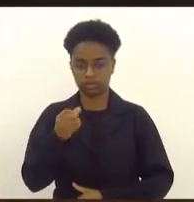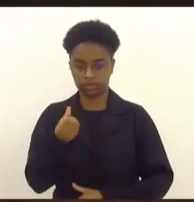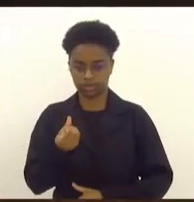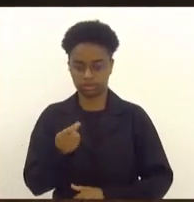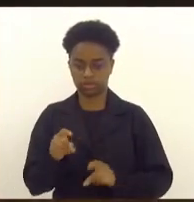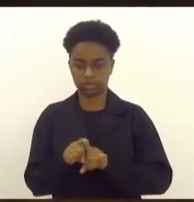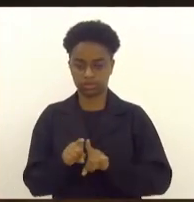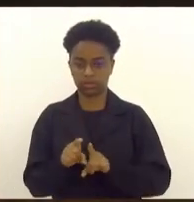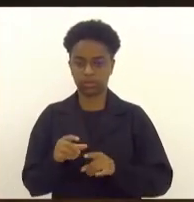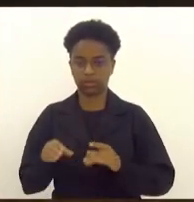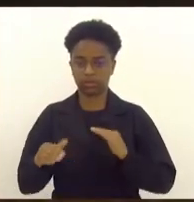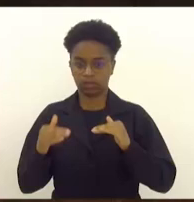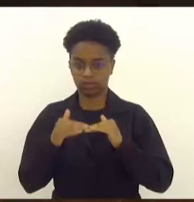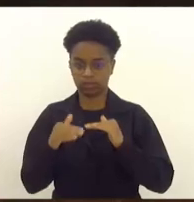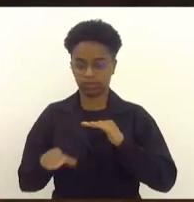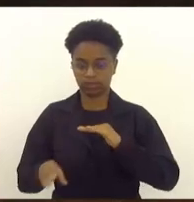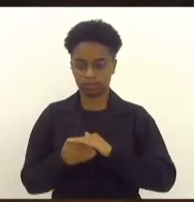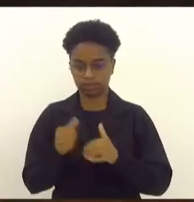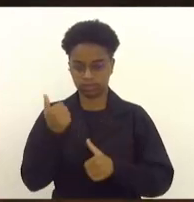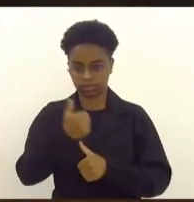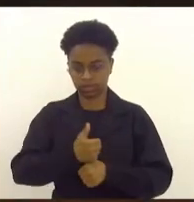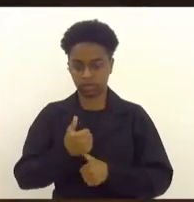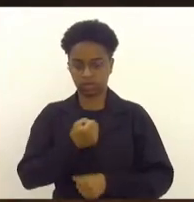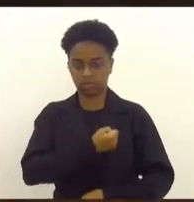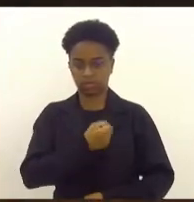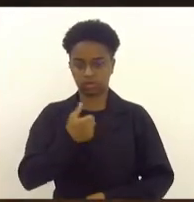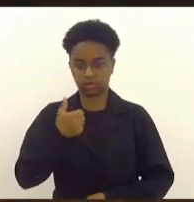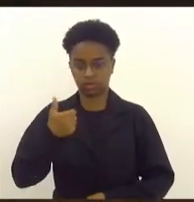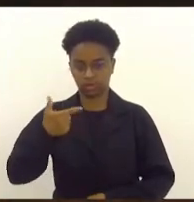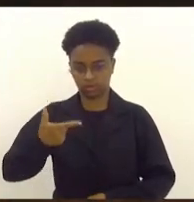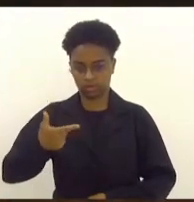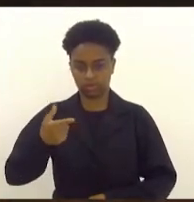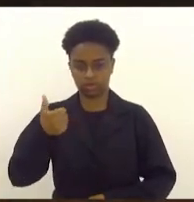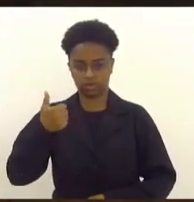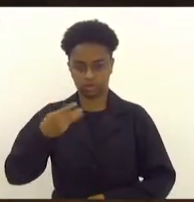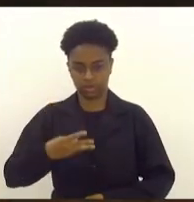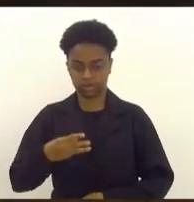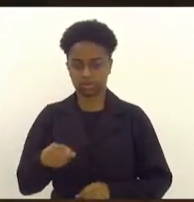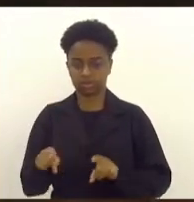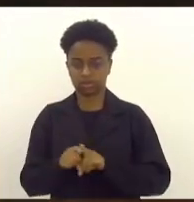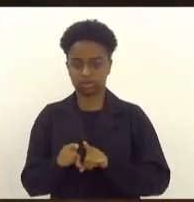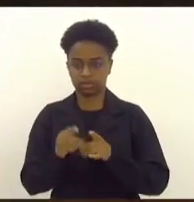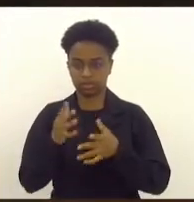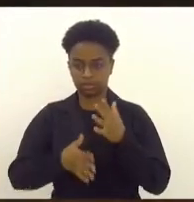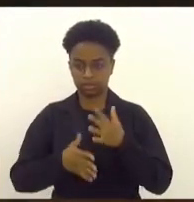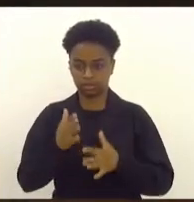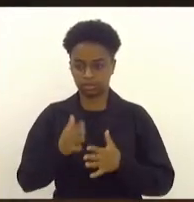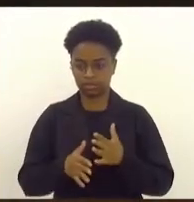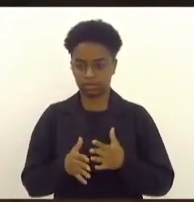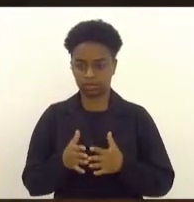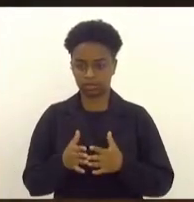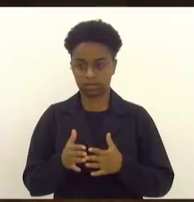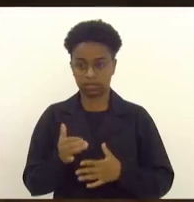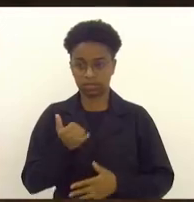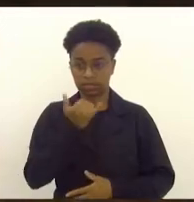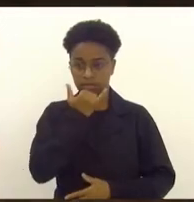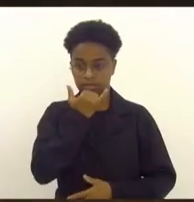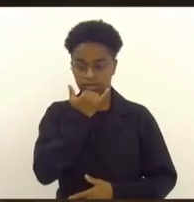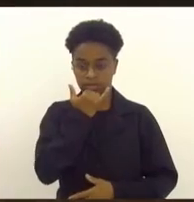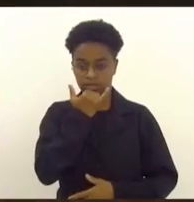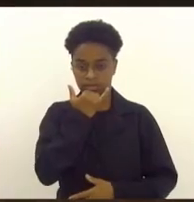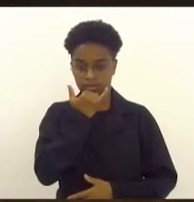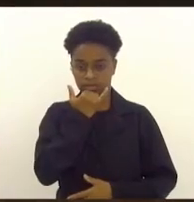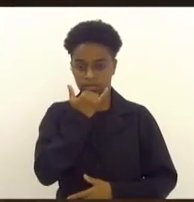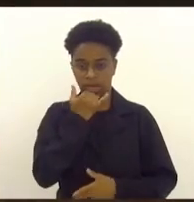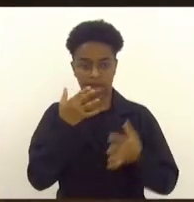plenário favorável com submer aglutinativas emendas 2 13 de plenário prejudicado Amorim por favor